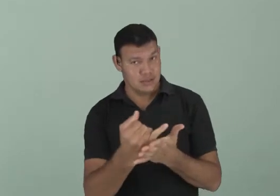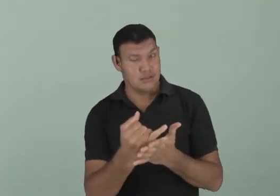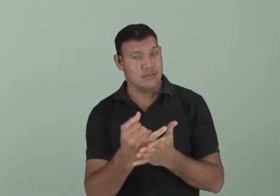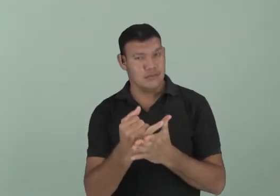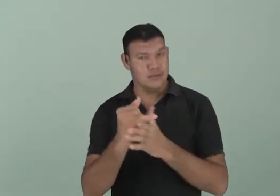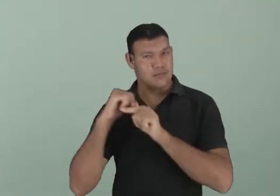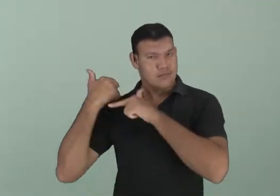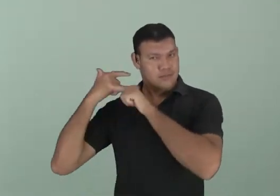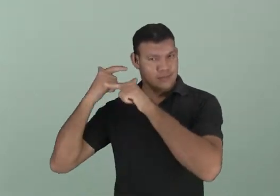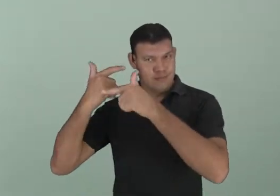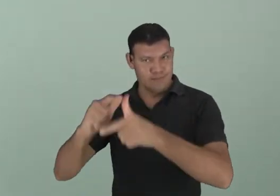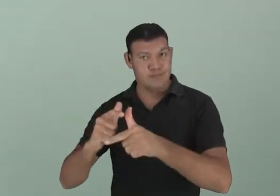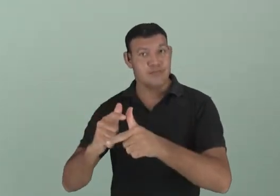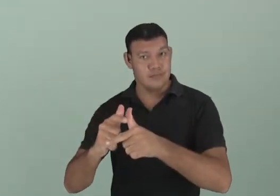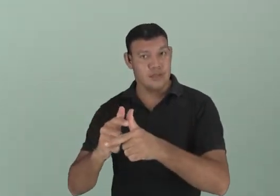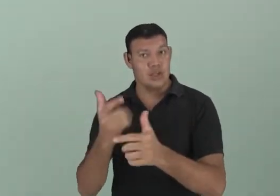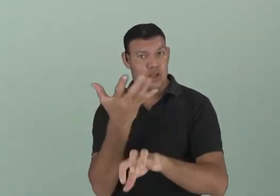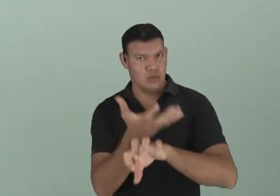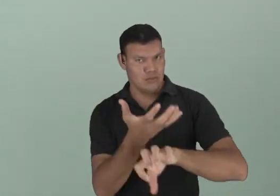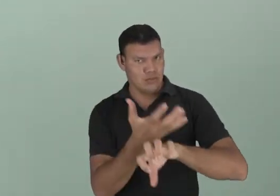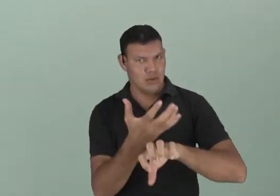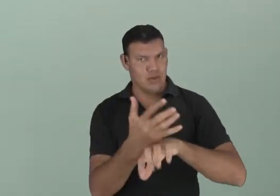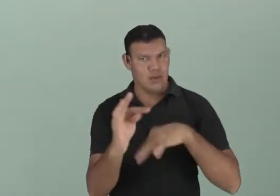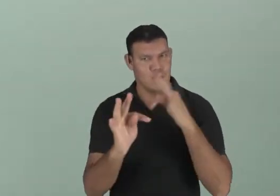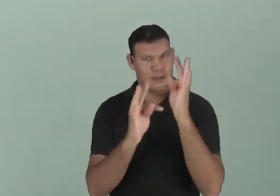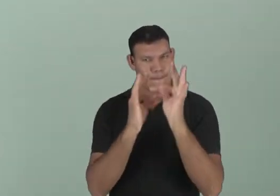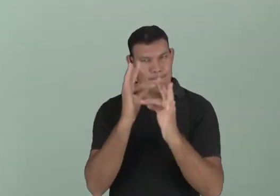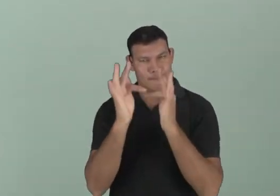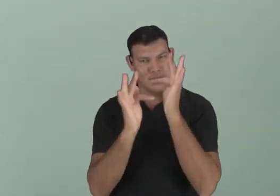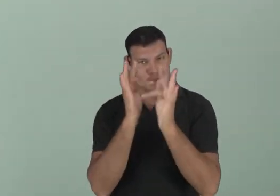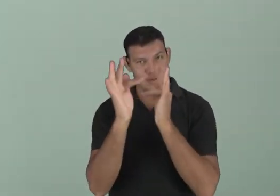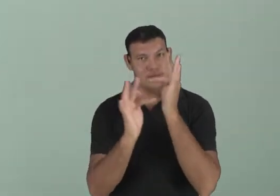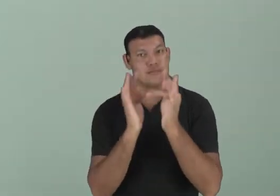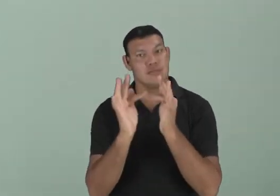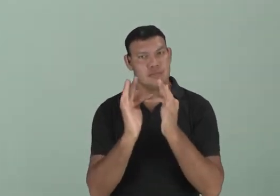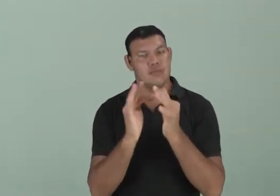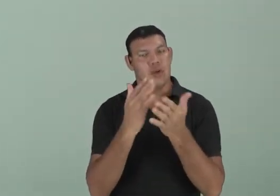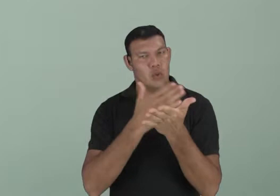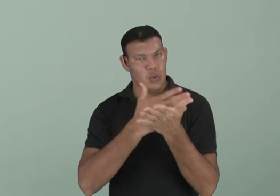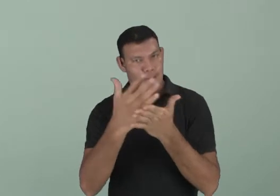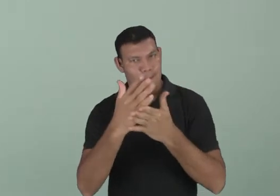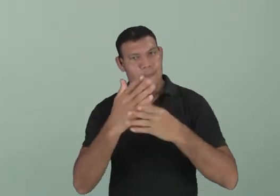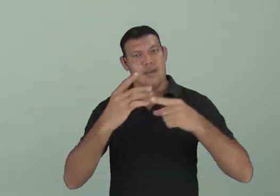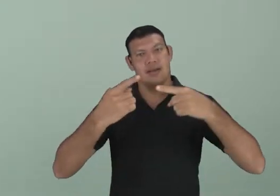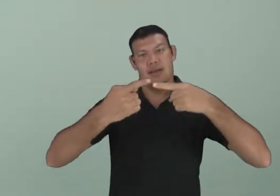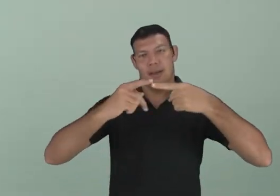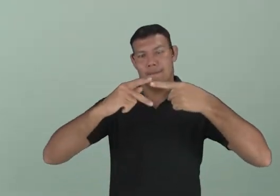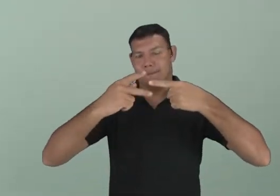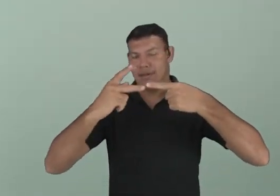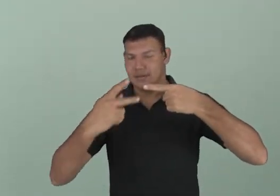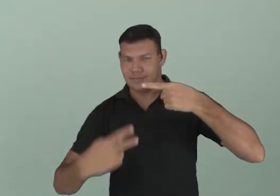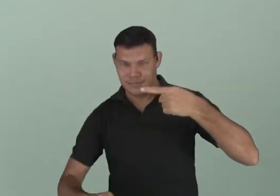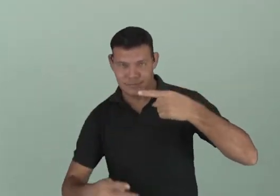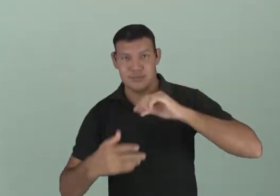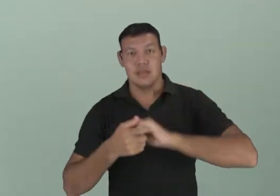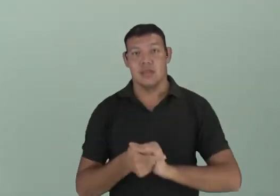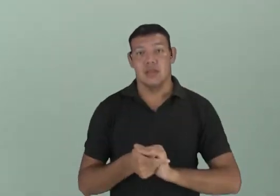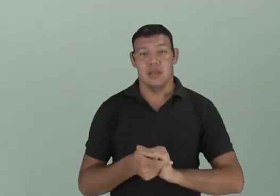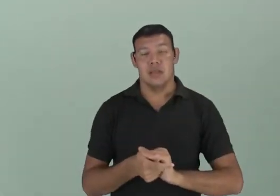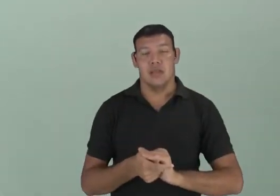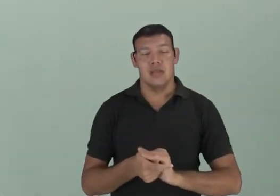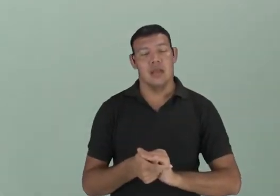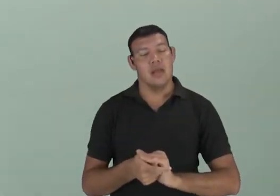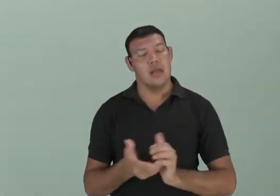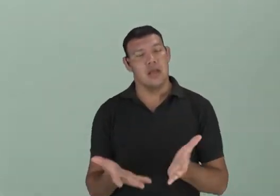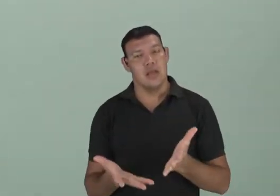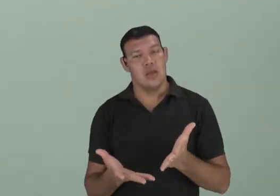teorias relacionadas à disciplina de física, começando com os paradigmas do sistema geocêntrico e heliocêntrico. É uma parte